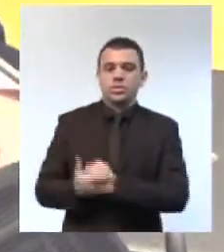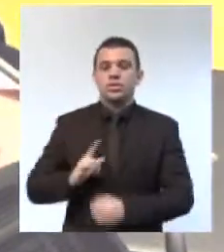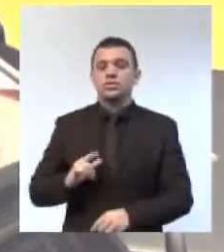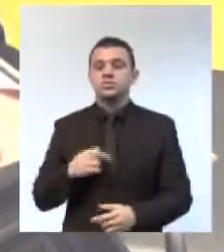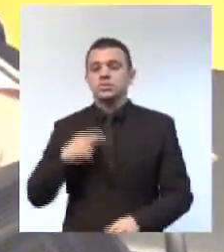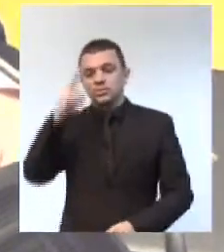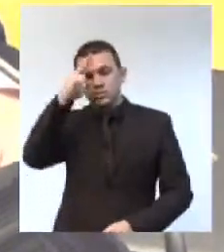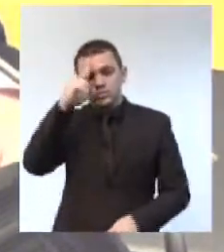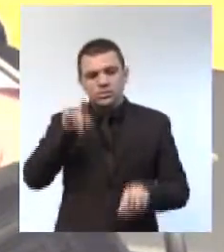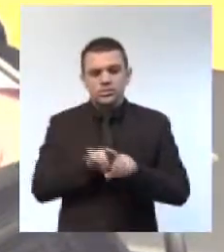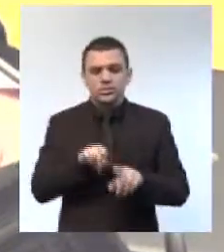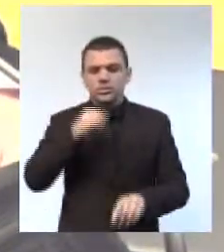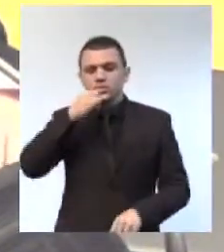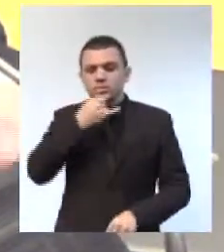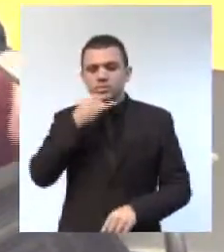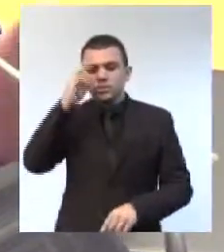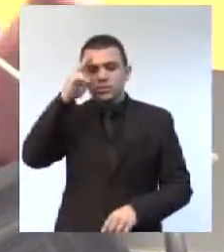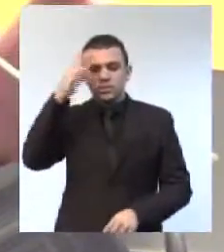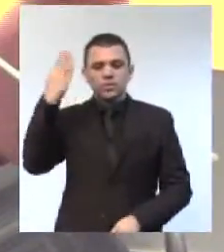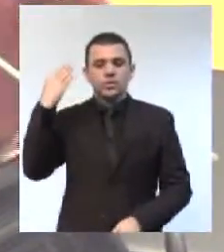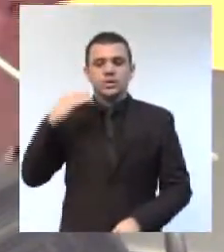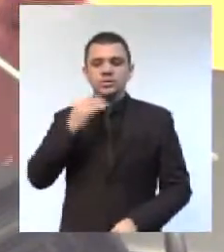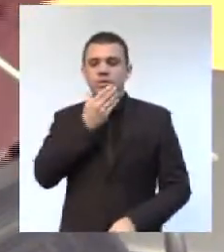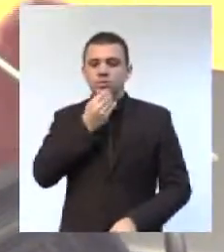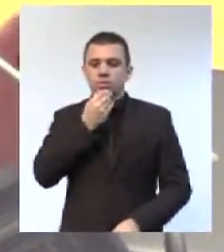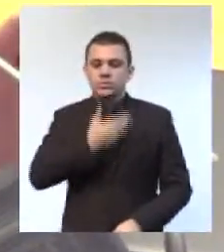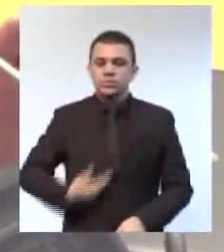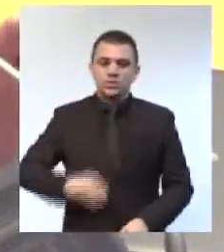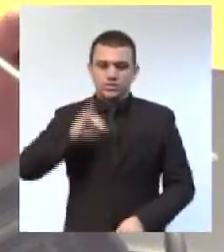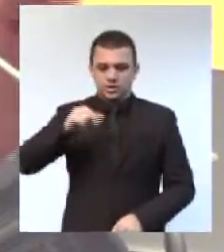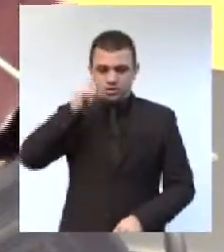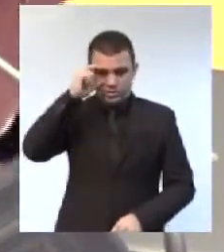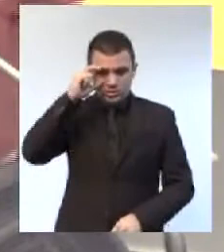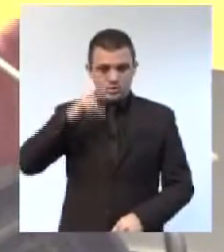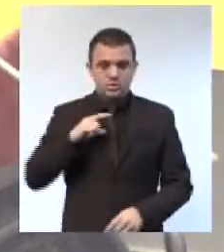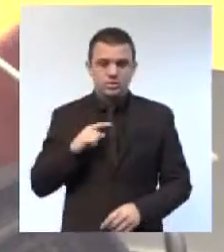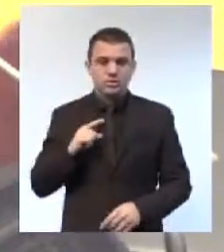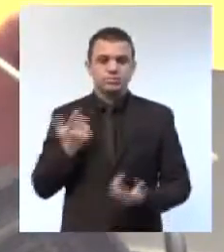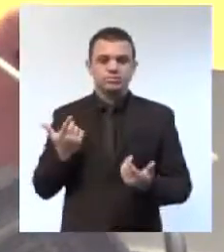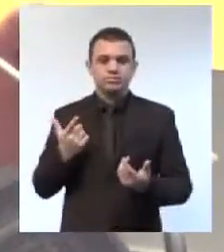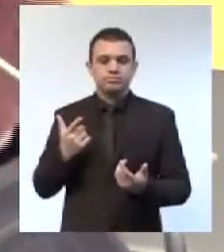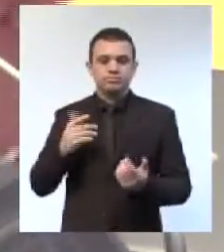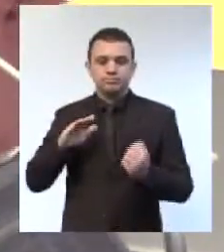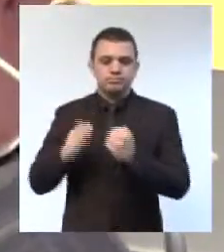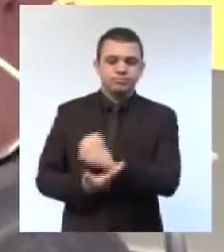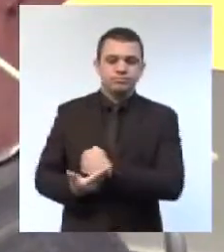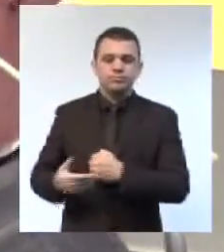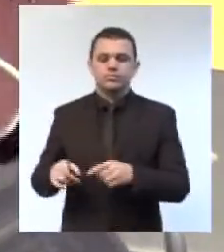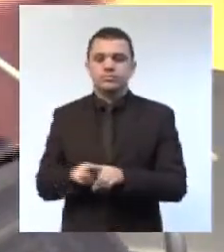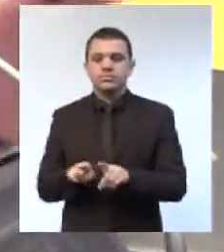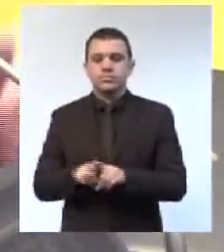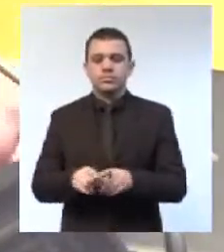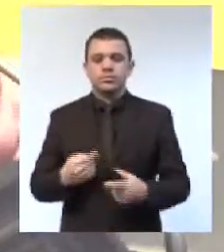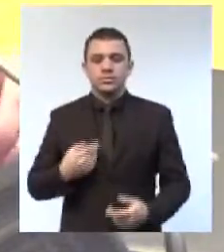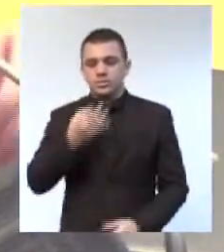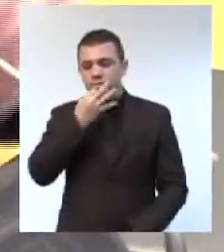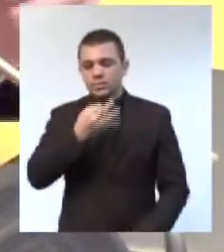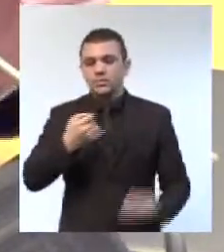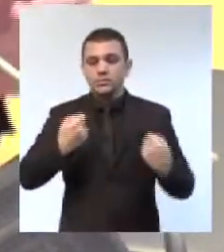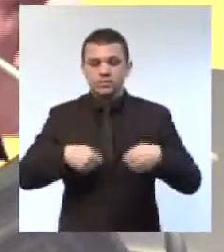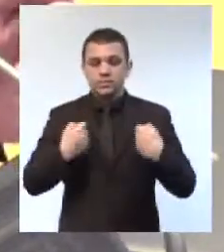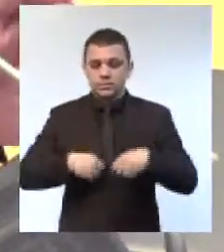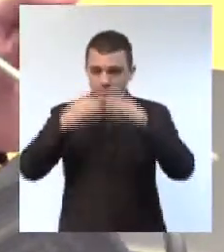governador Jackson Lago. Então, assim, é preciso aprender a respeitar a vontade da população,